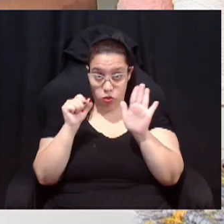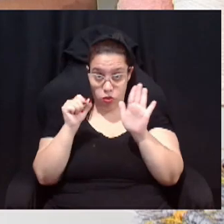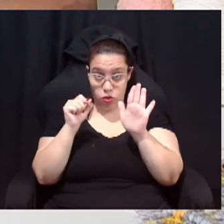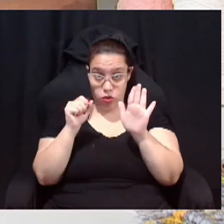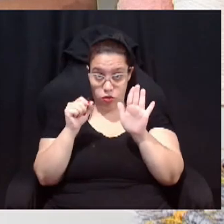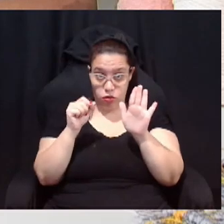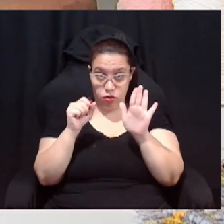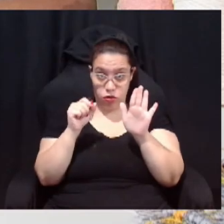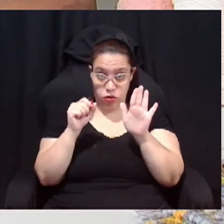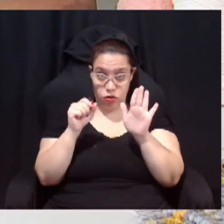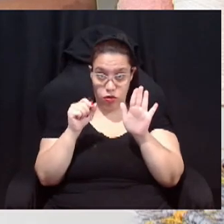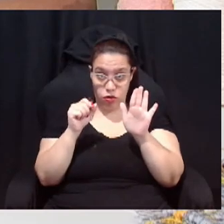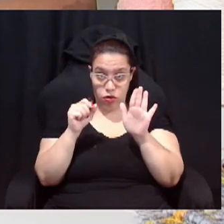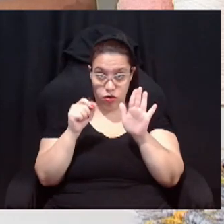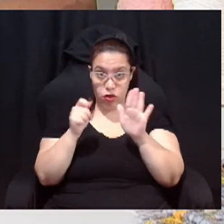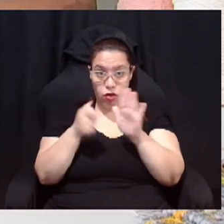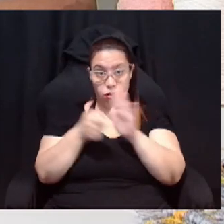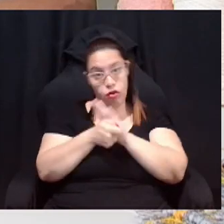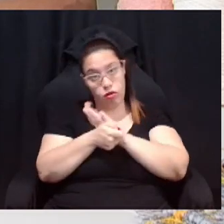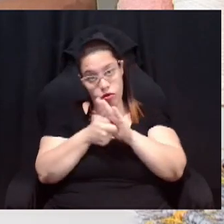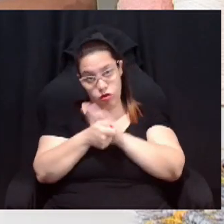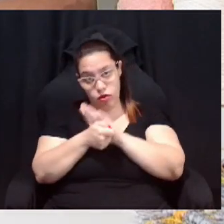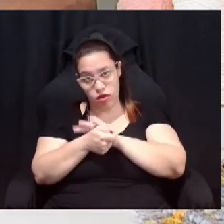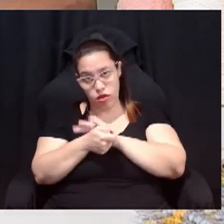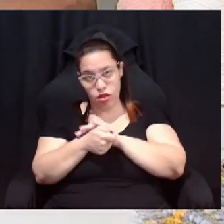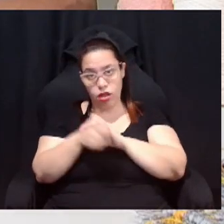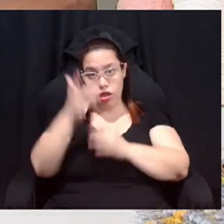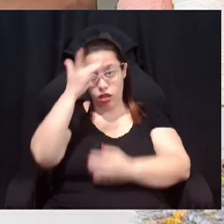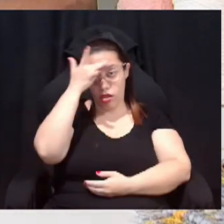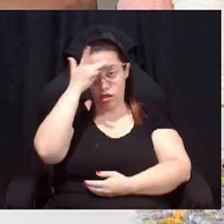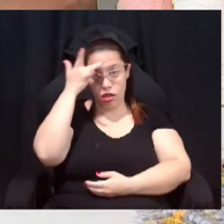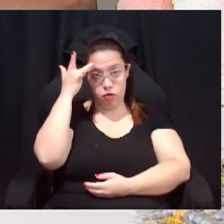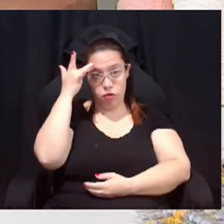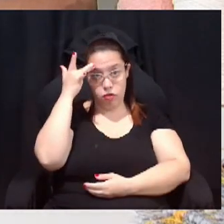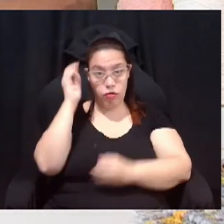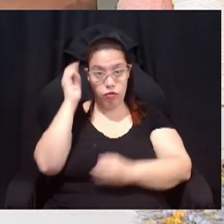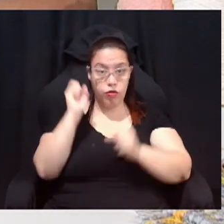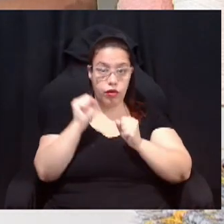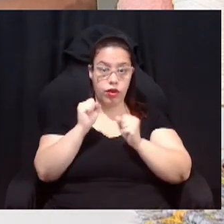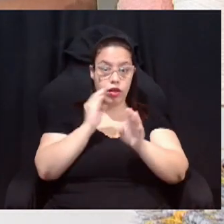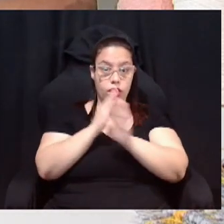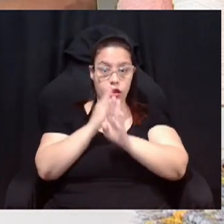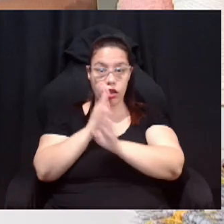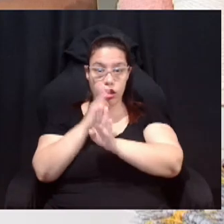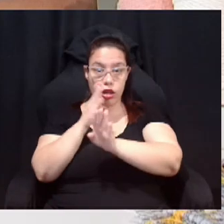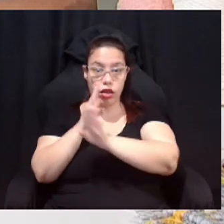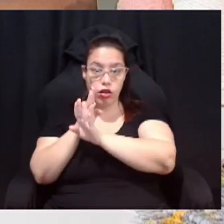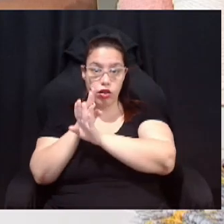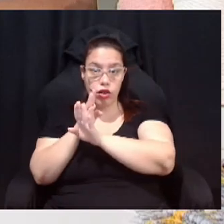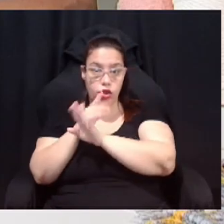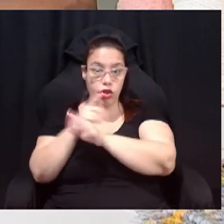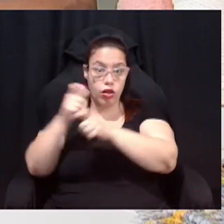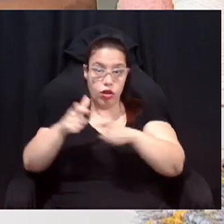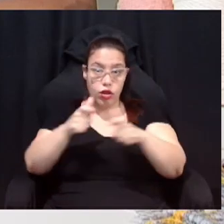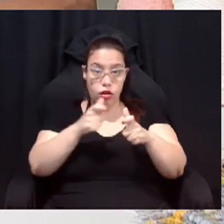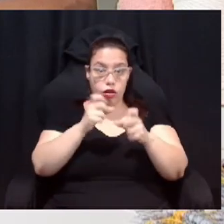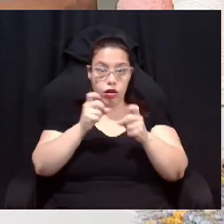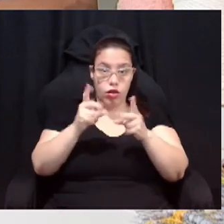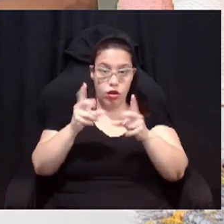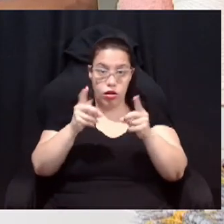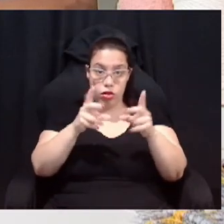de investimento, vai exigir da pessoa. A gente vai encontrar bastante em locais que vendem produtos